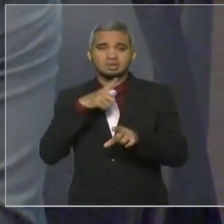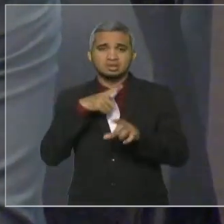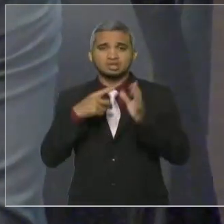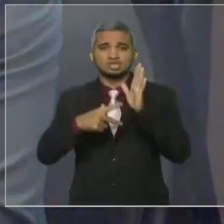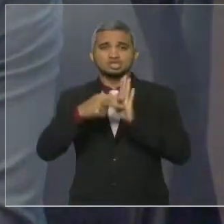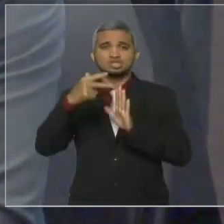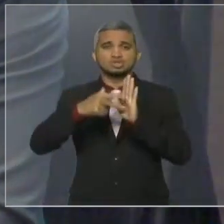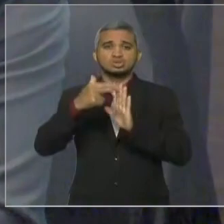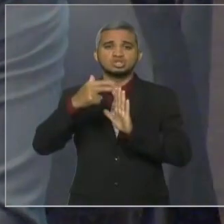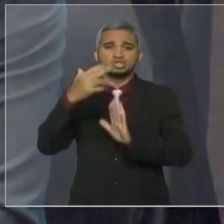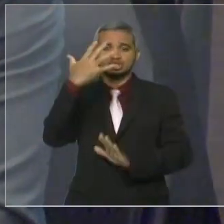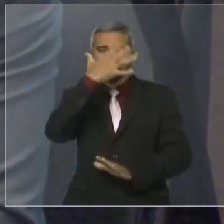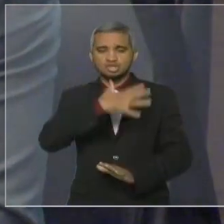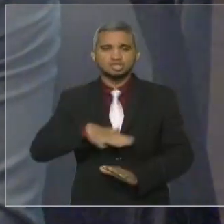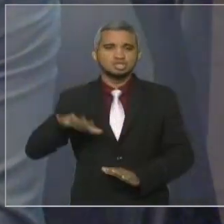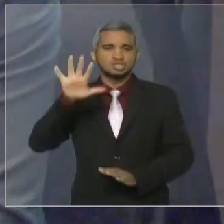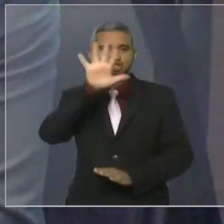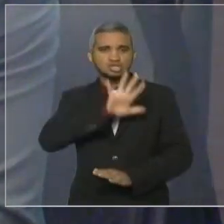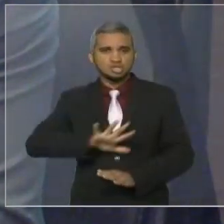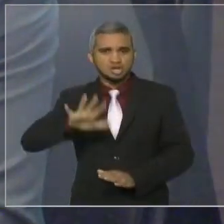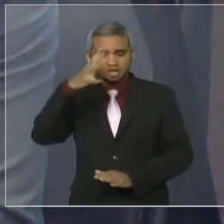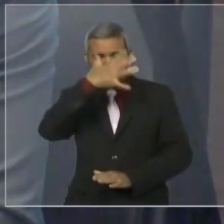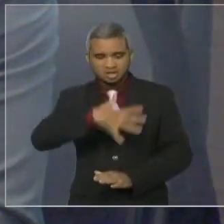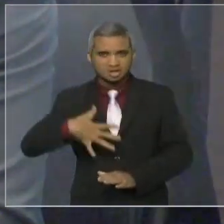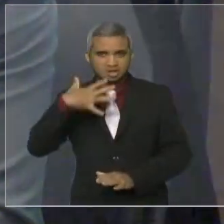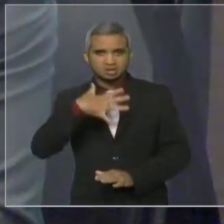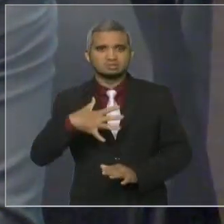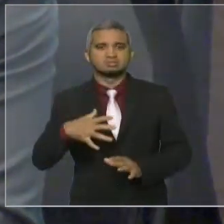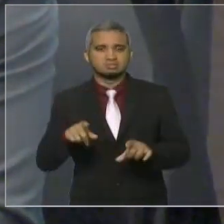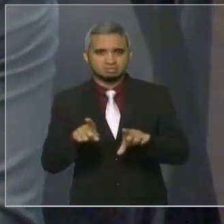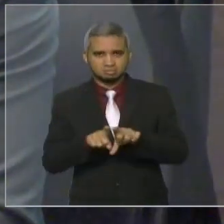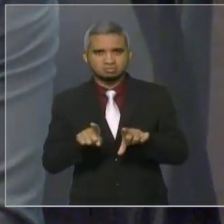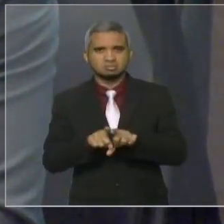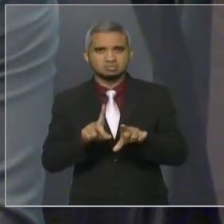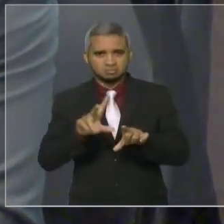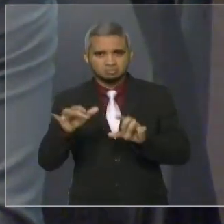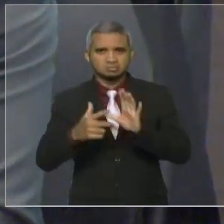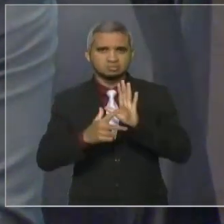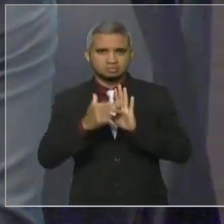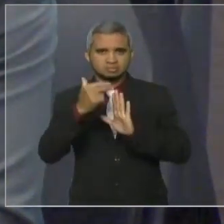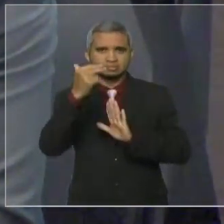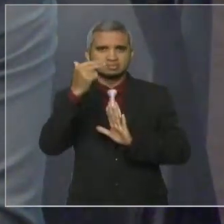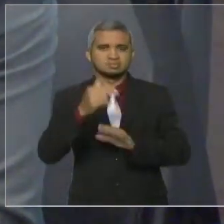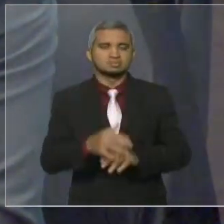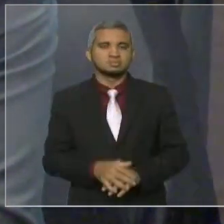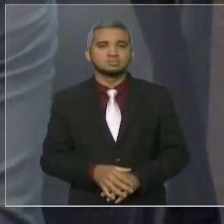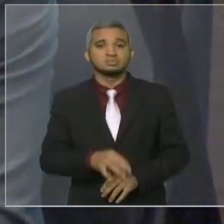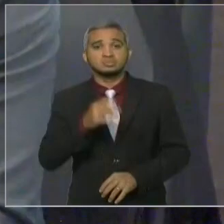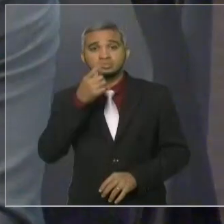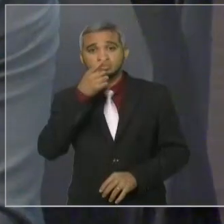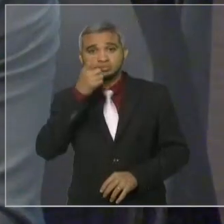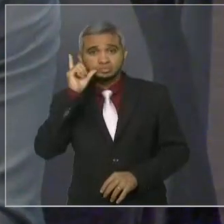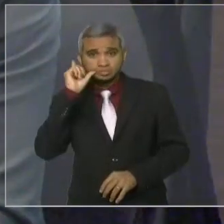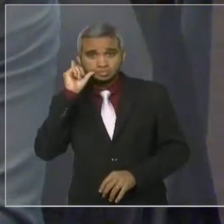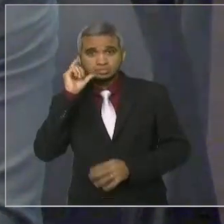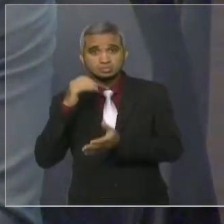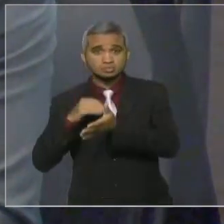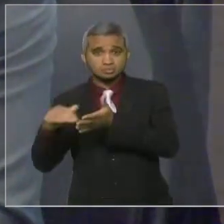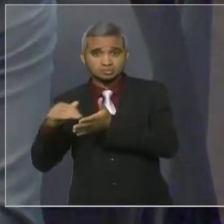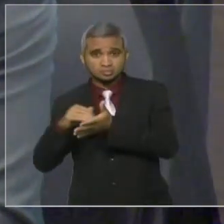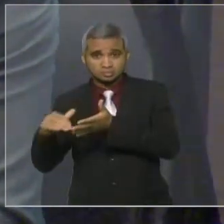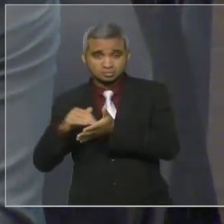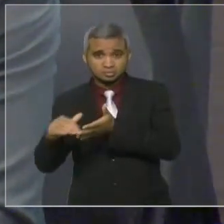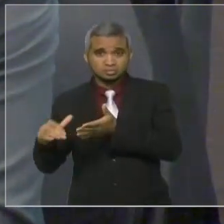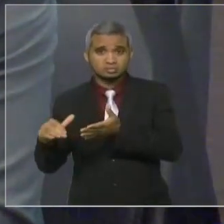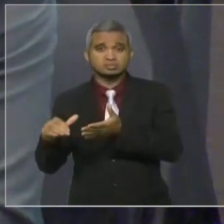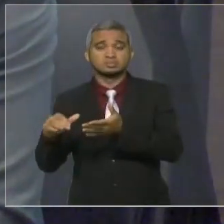que foi eletivo vai continuar a ser operado. Nós pactuamos ontem, foi uma sinalização positiva da Secretaria, que foi